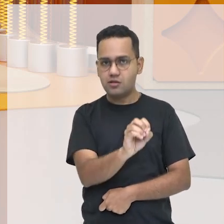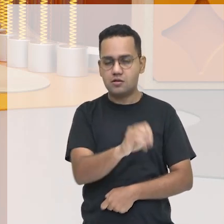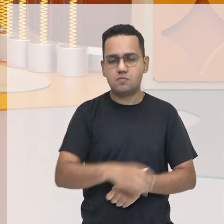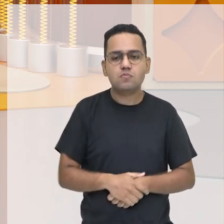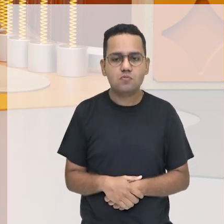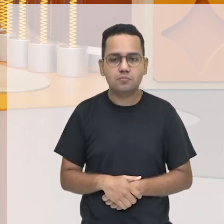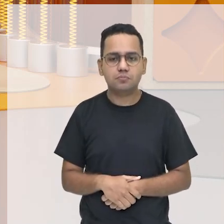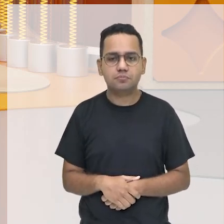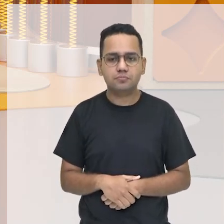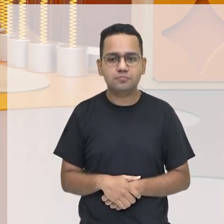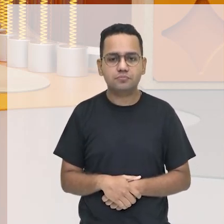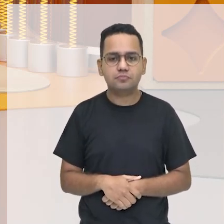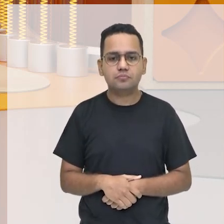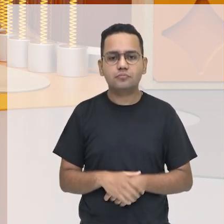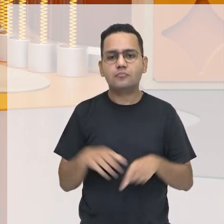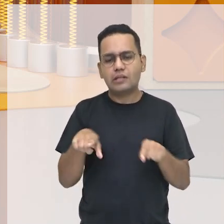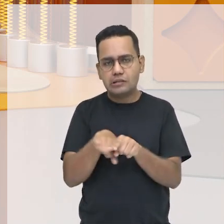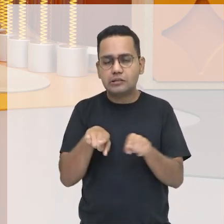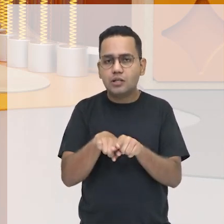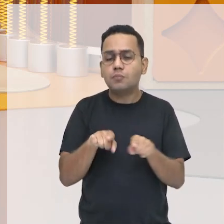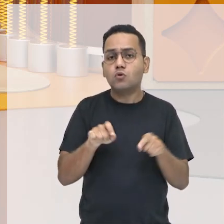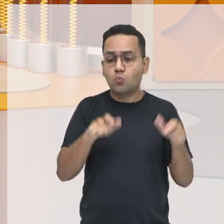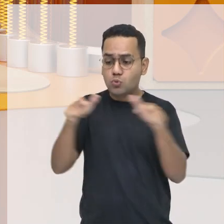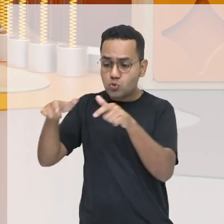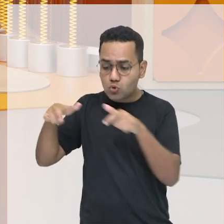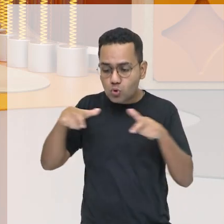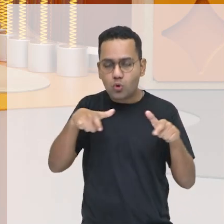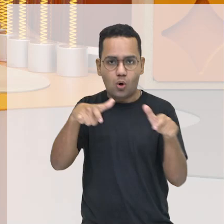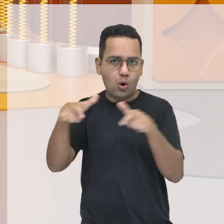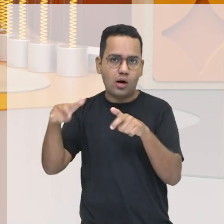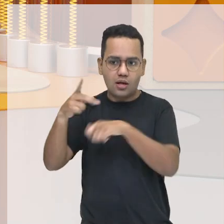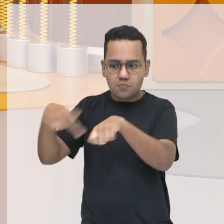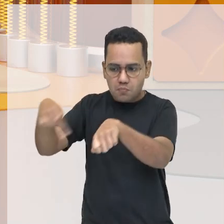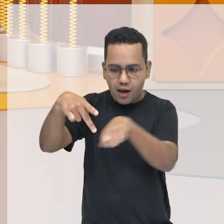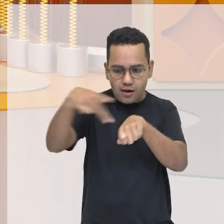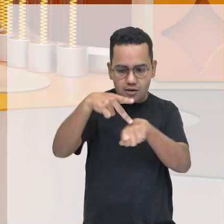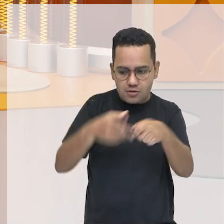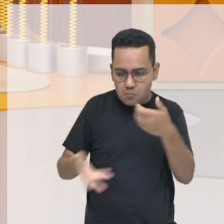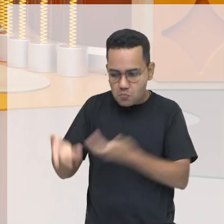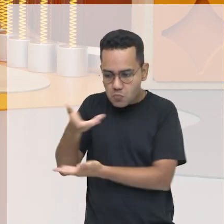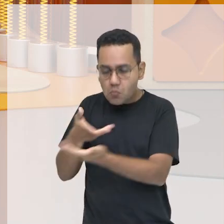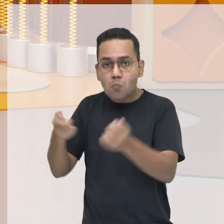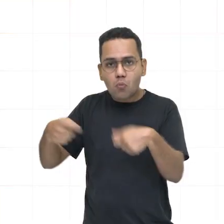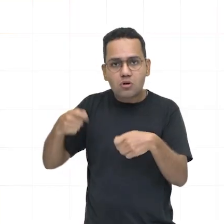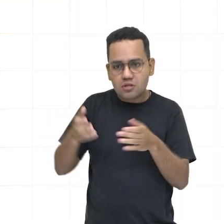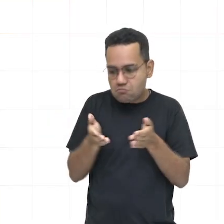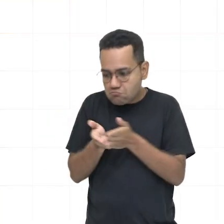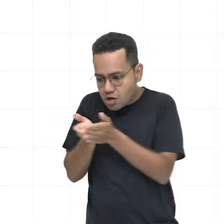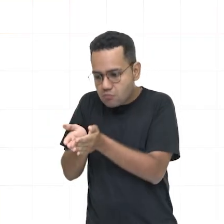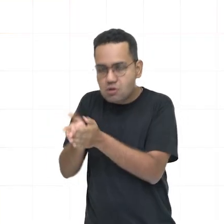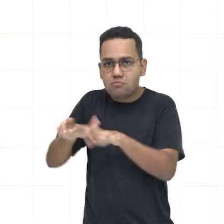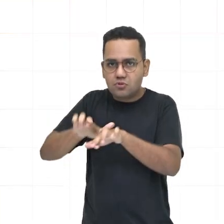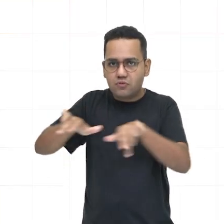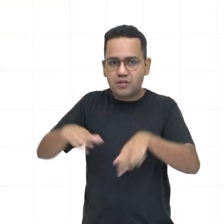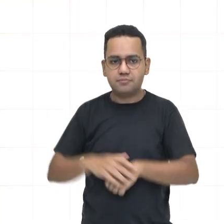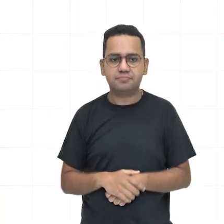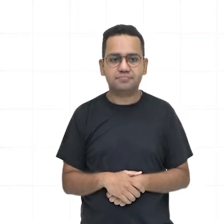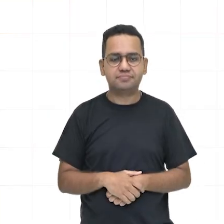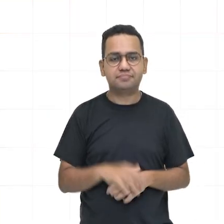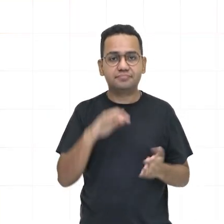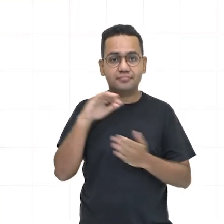especialmente essas transcontinentais ou entre diferentes países, tudo bem? Então,